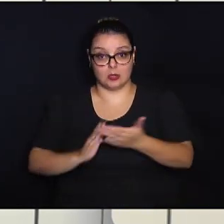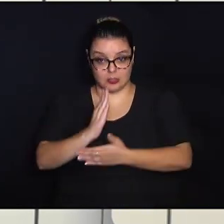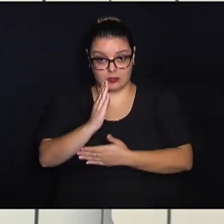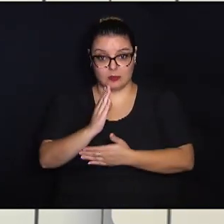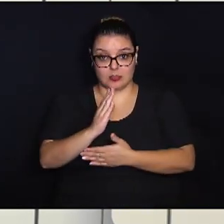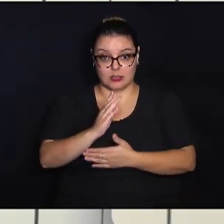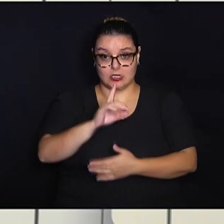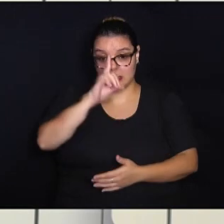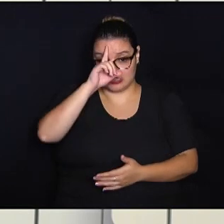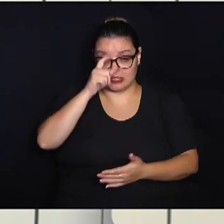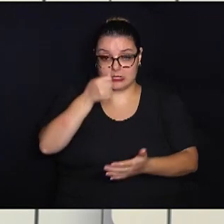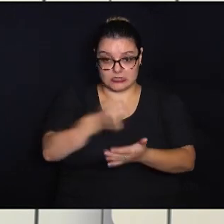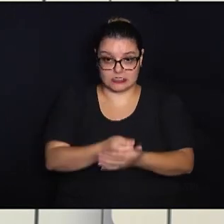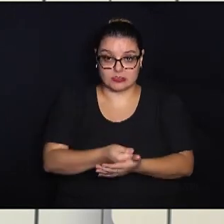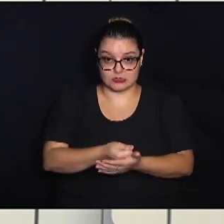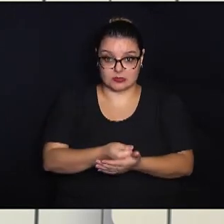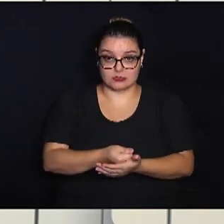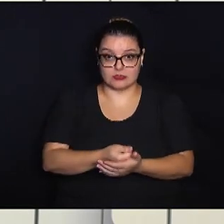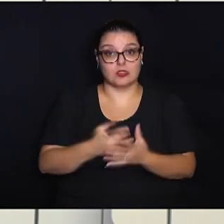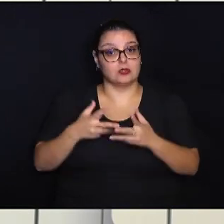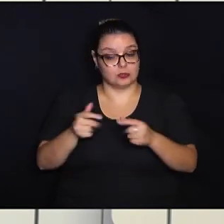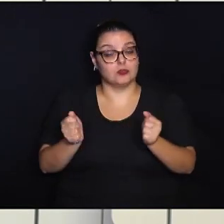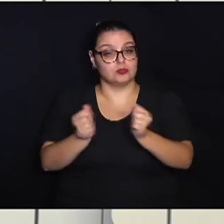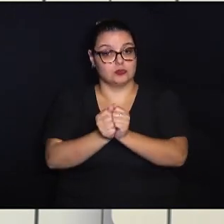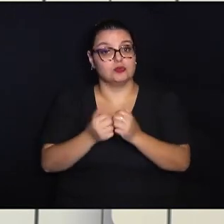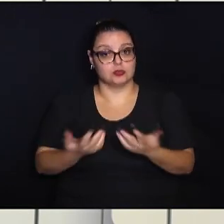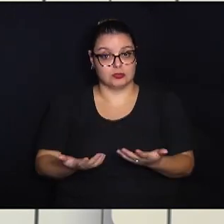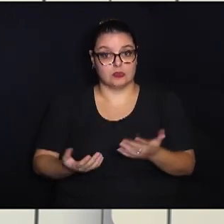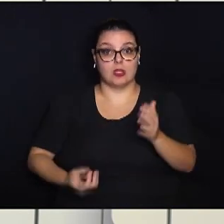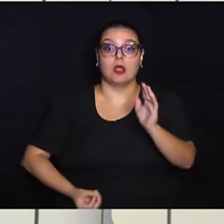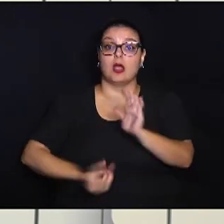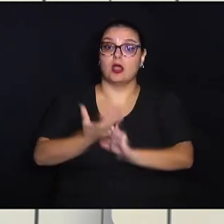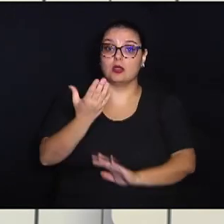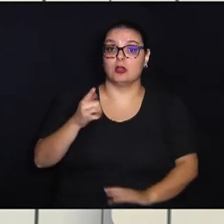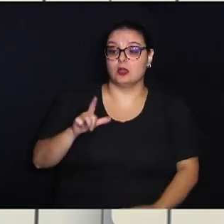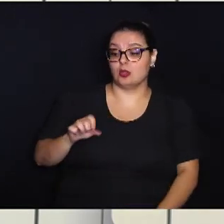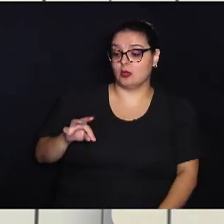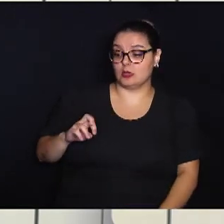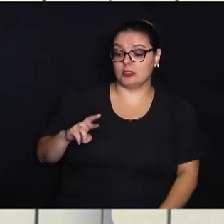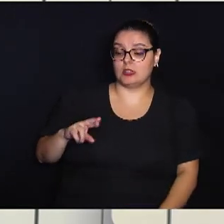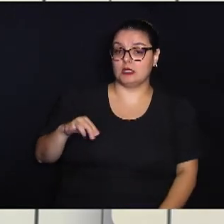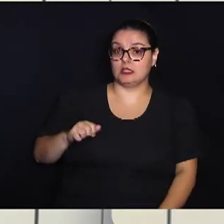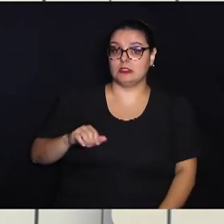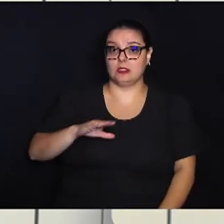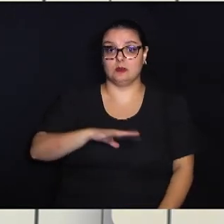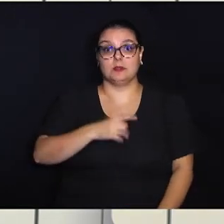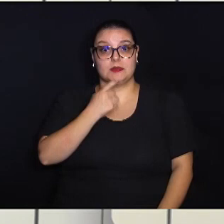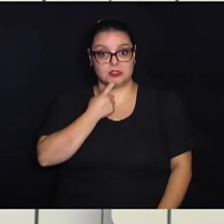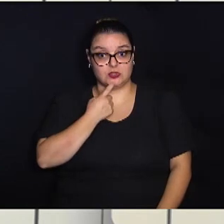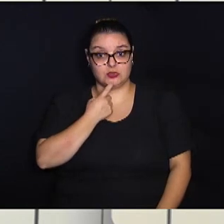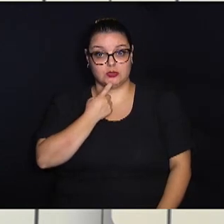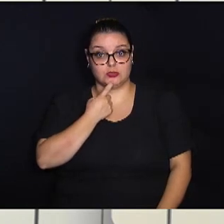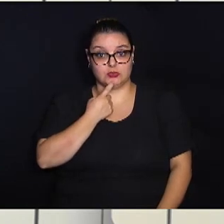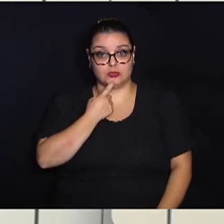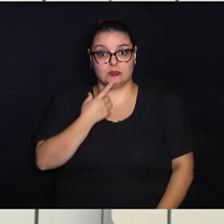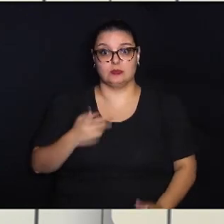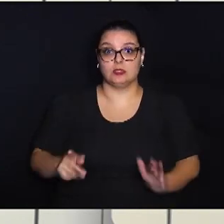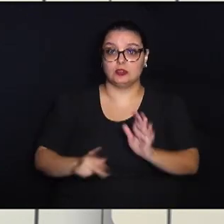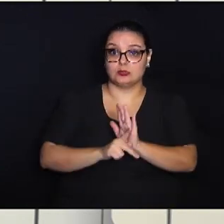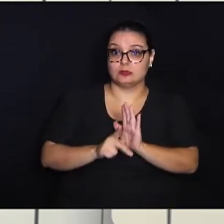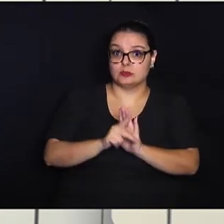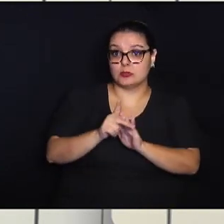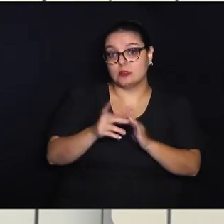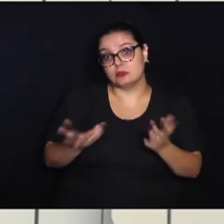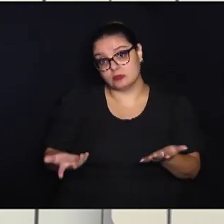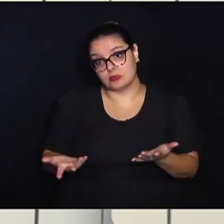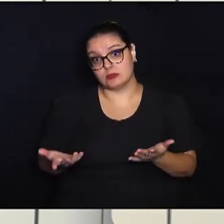em definitivo e por unanimidade a criação da Loteria Municipal de Campinas. Pelo projeto